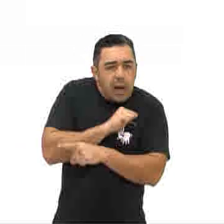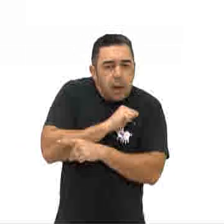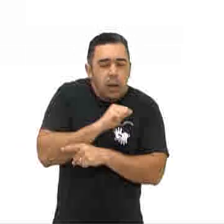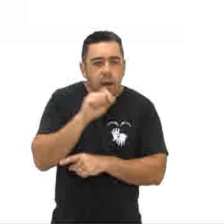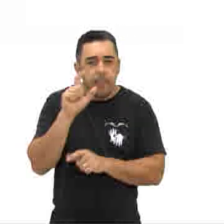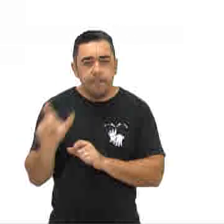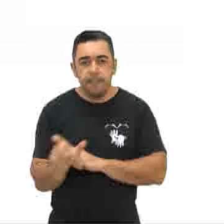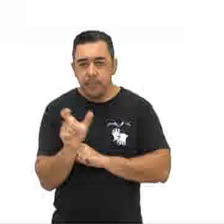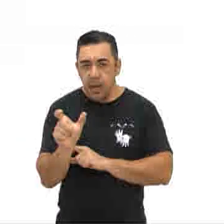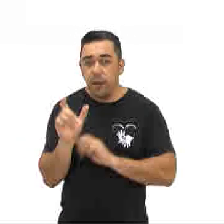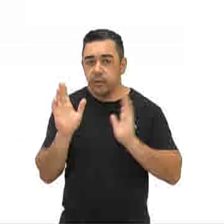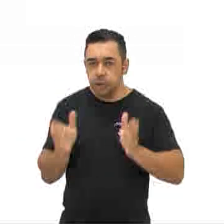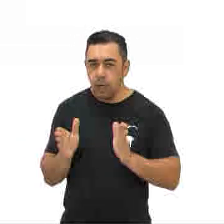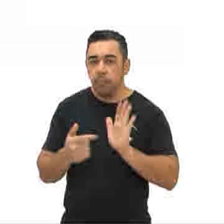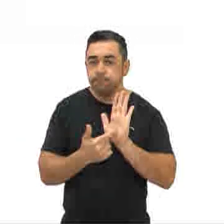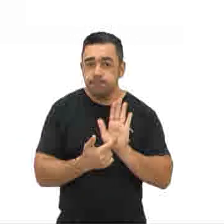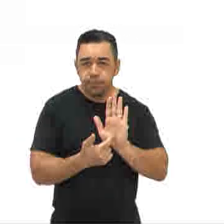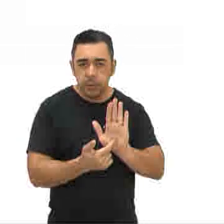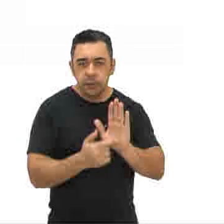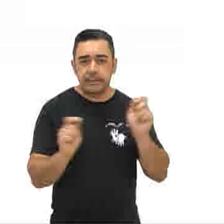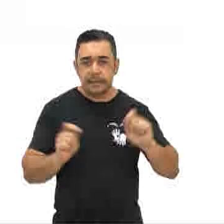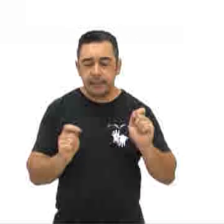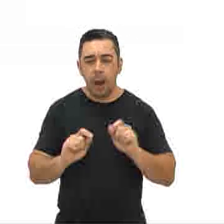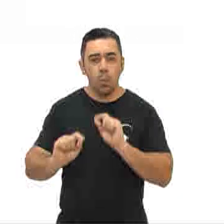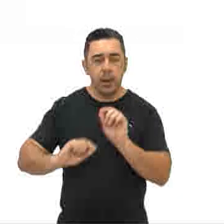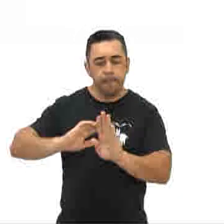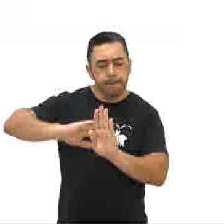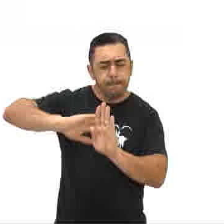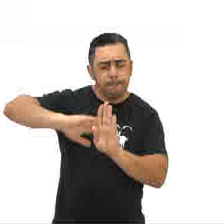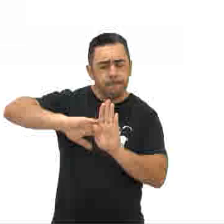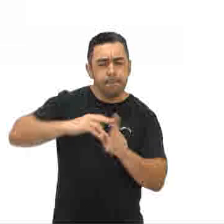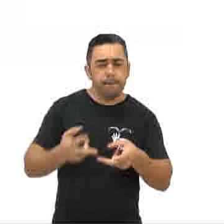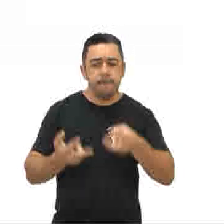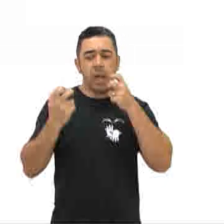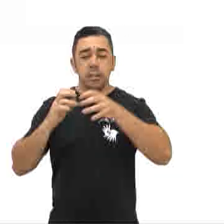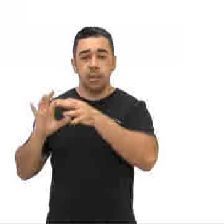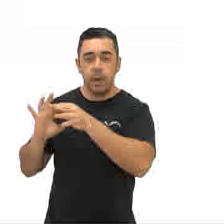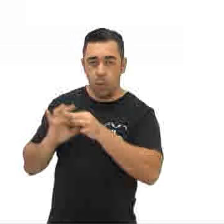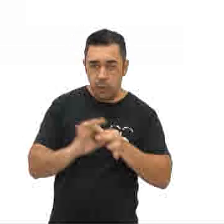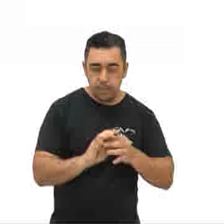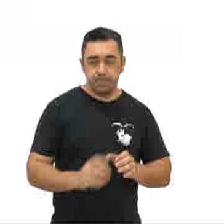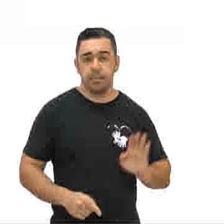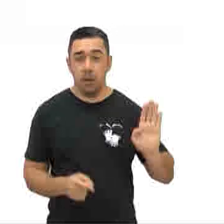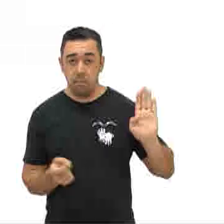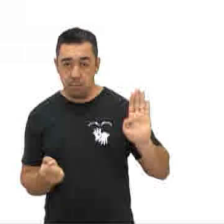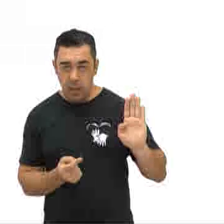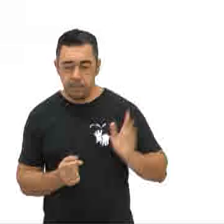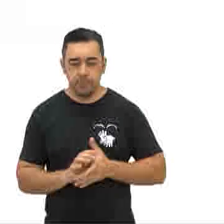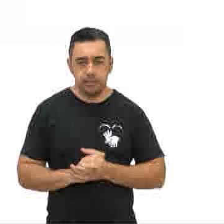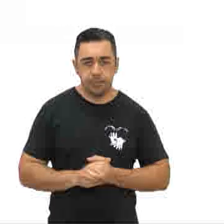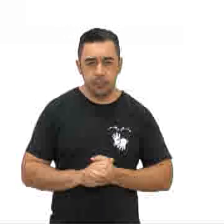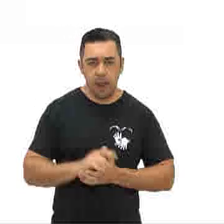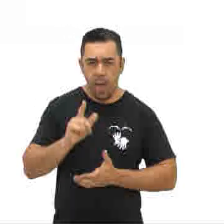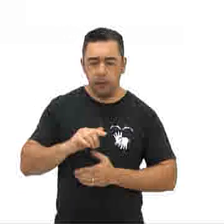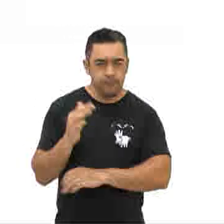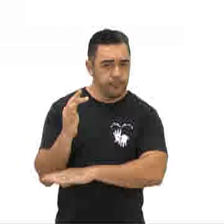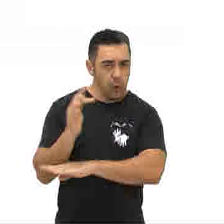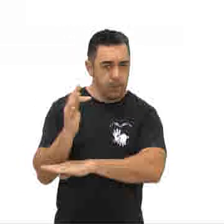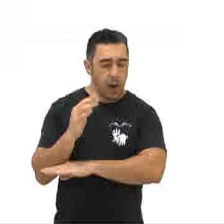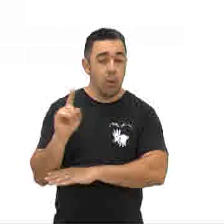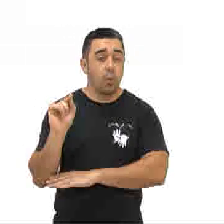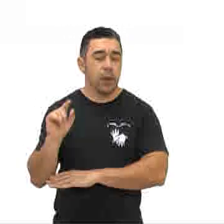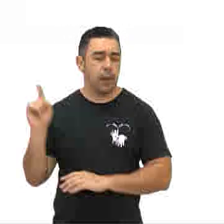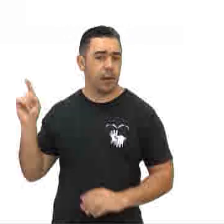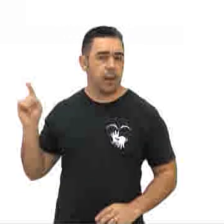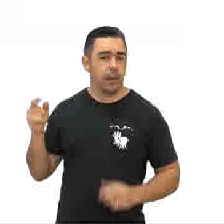implícita, que pode ser inferida através do contexto. Letra B, do ponto de vista formal, esse